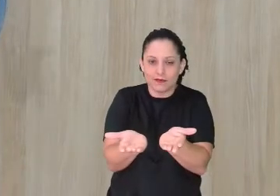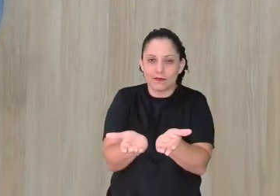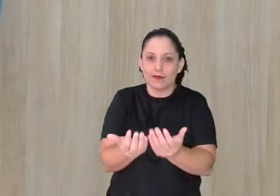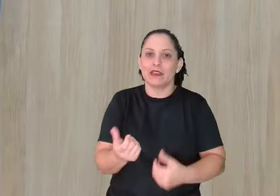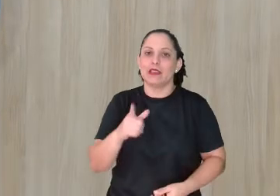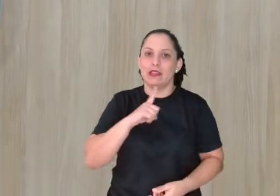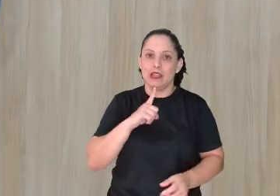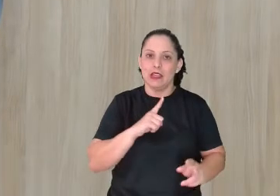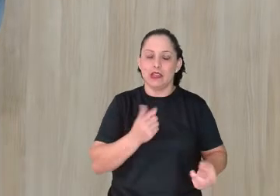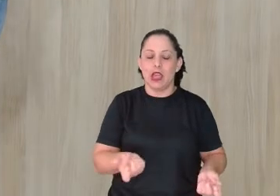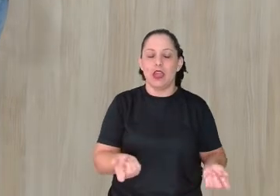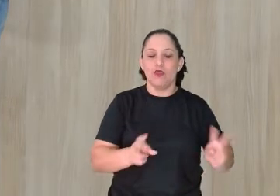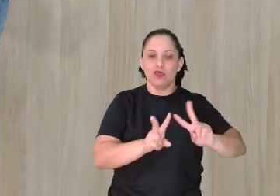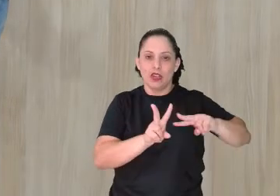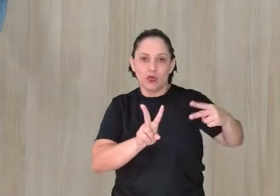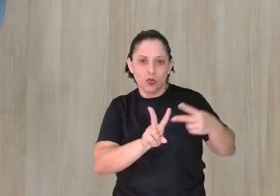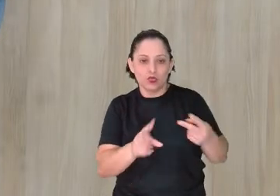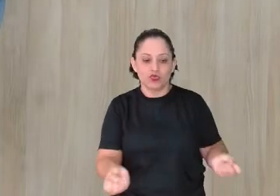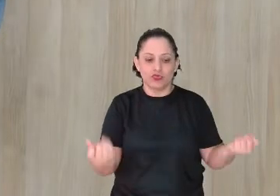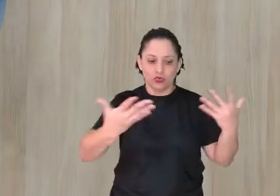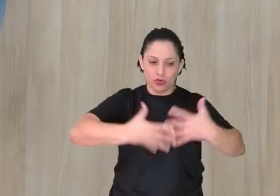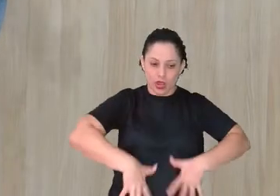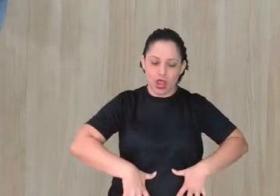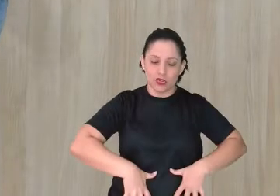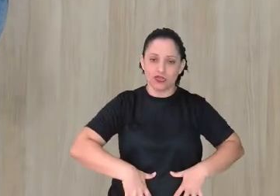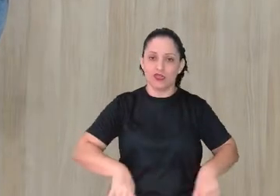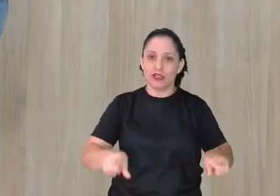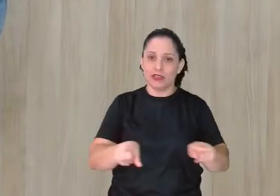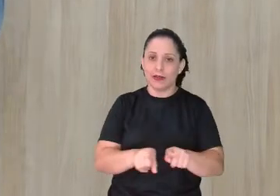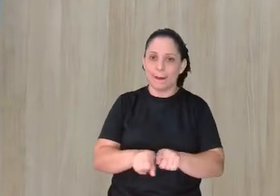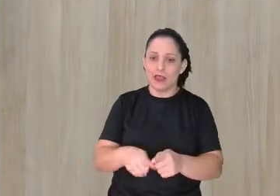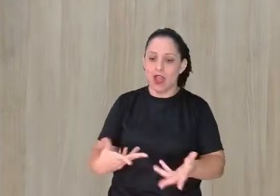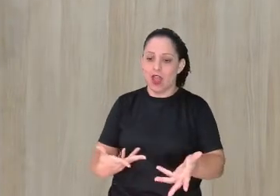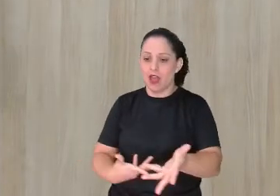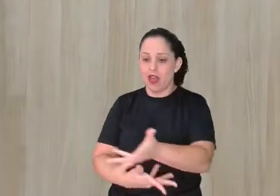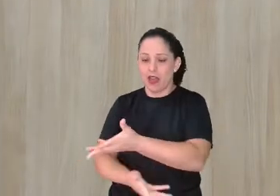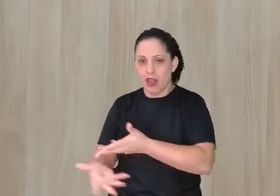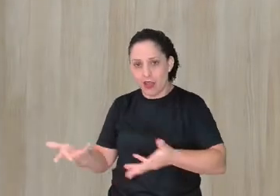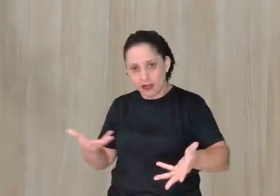dos recursos naturais com o crescimento econômico e que isso seja bom para